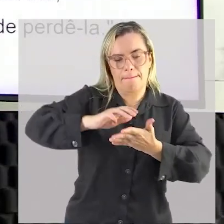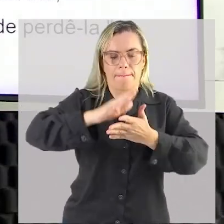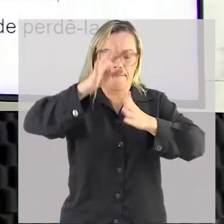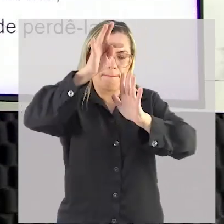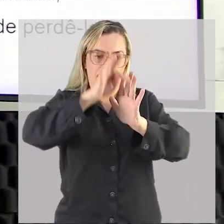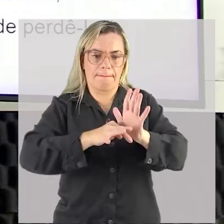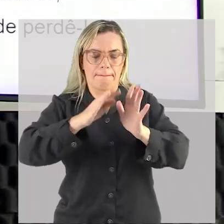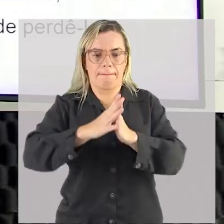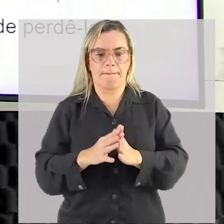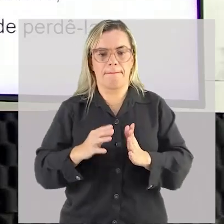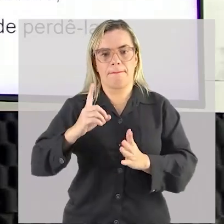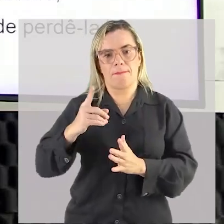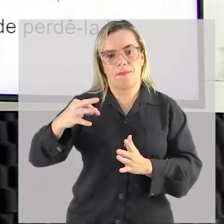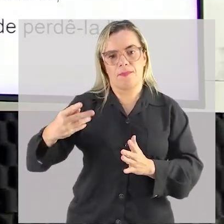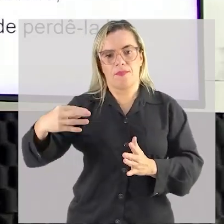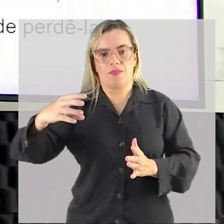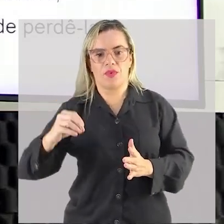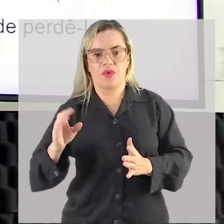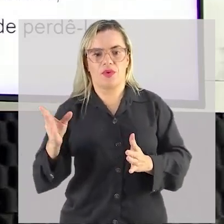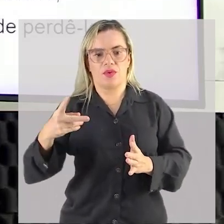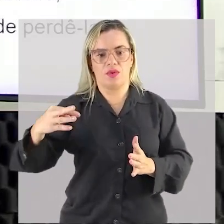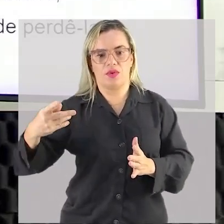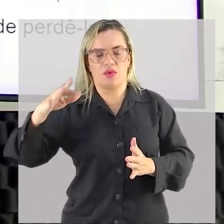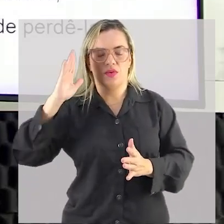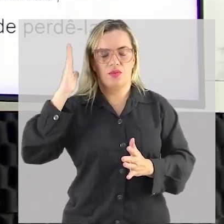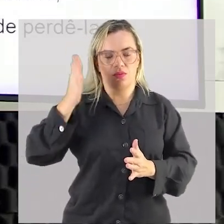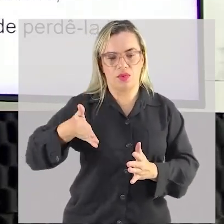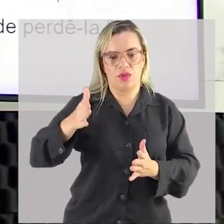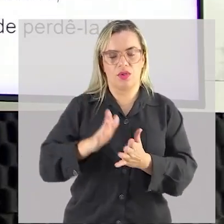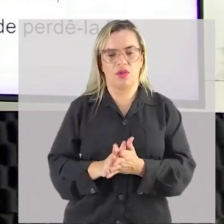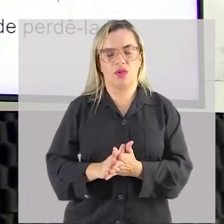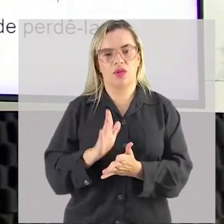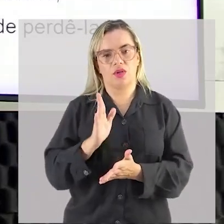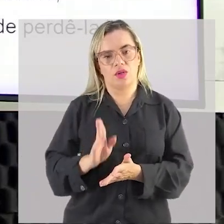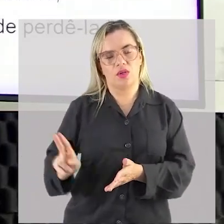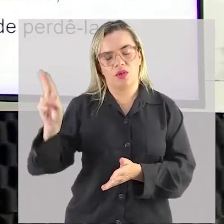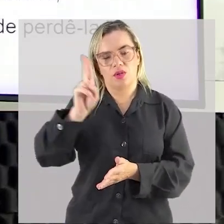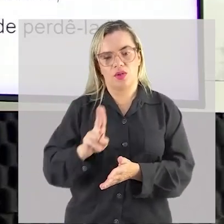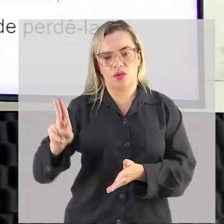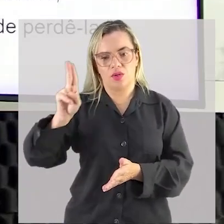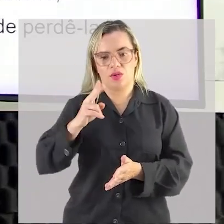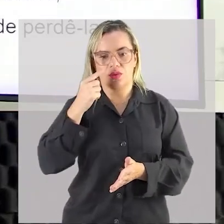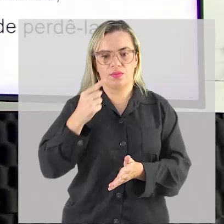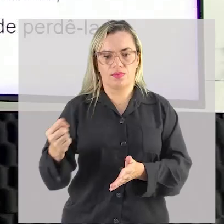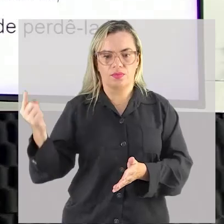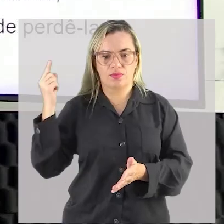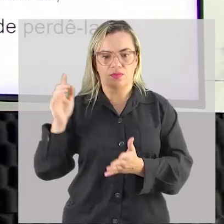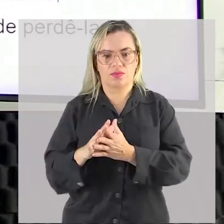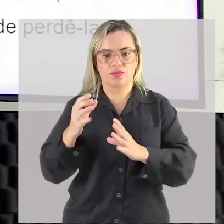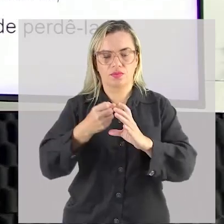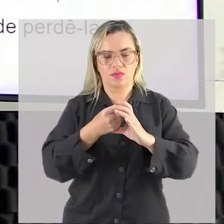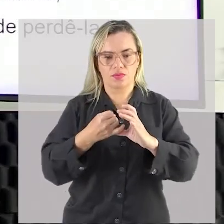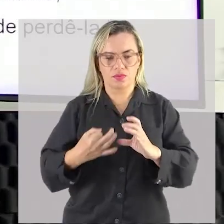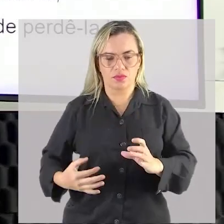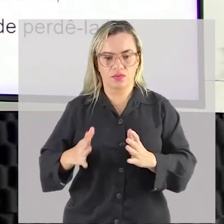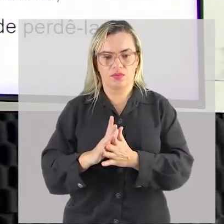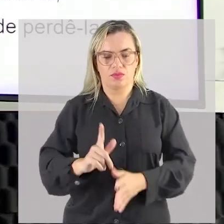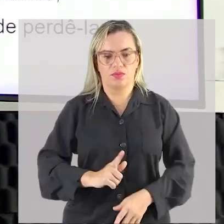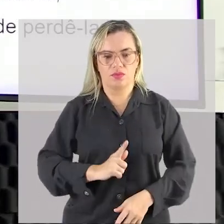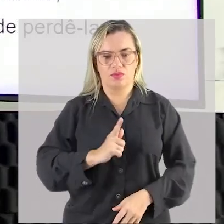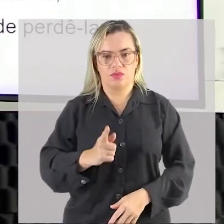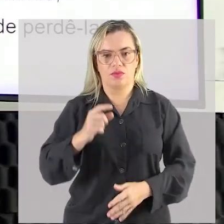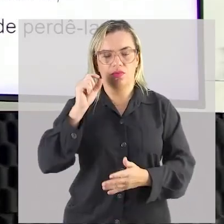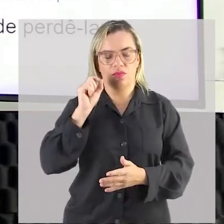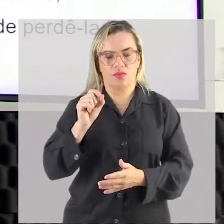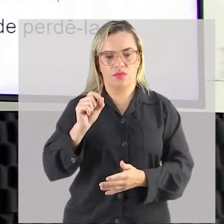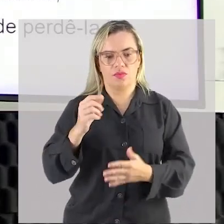texto com discurso direto a gente coloca as mar tá desse